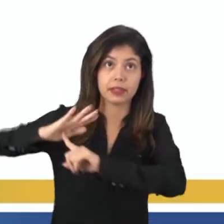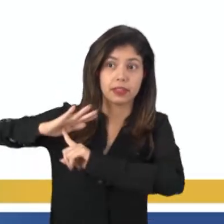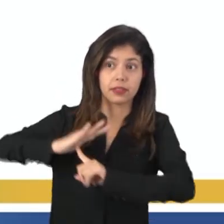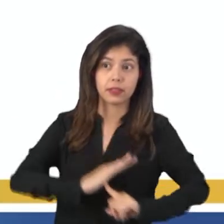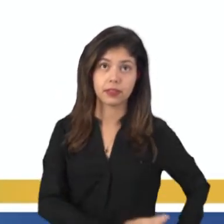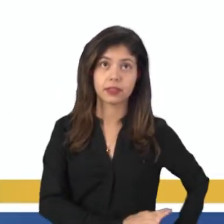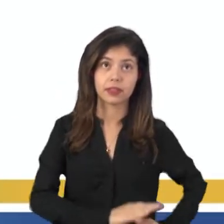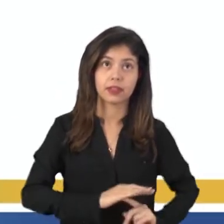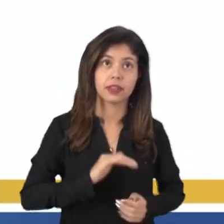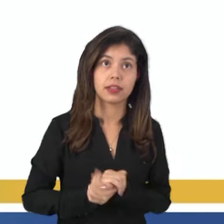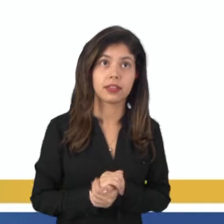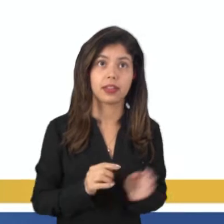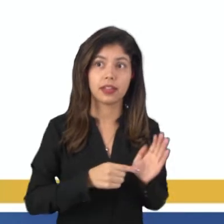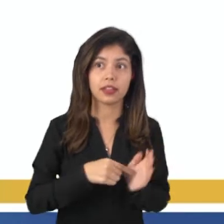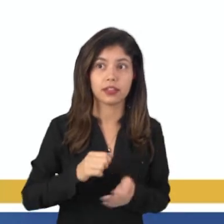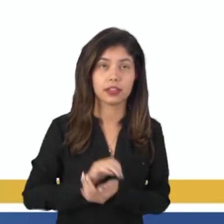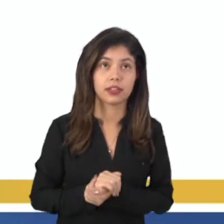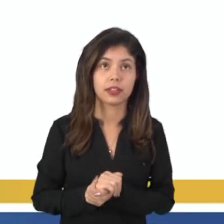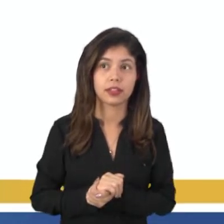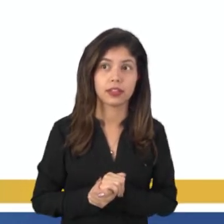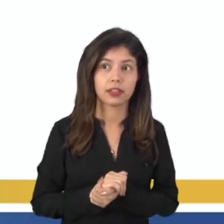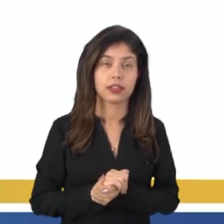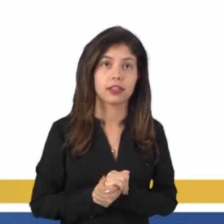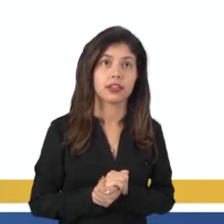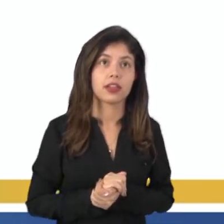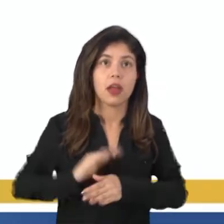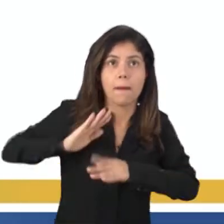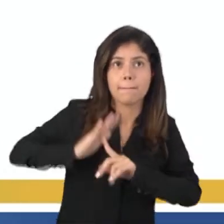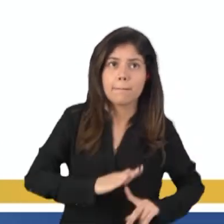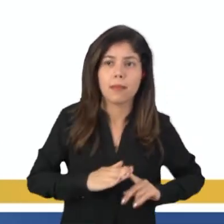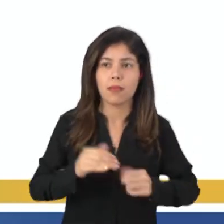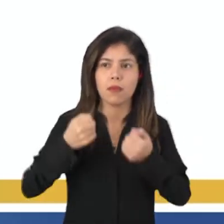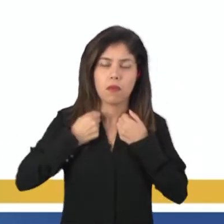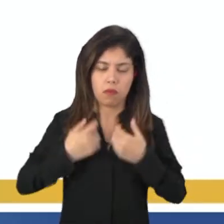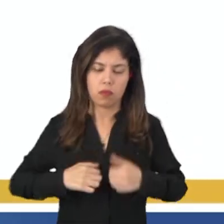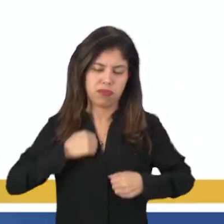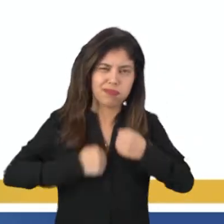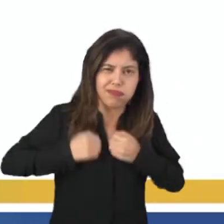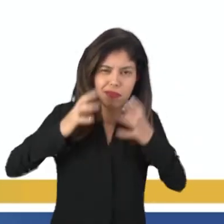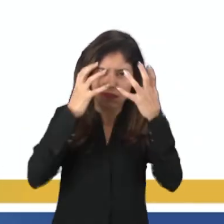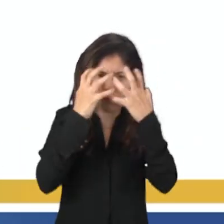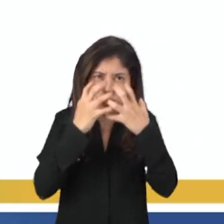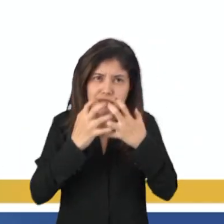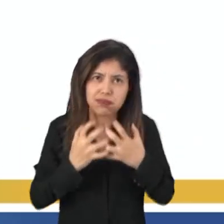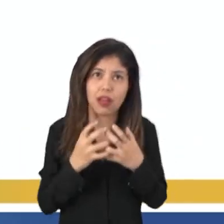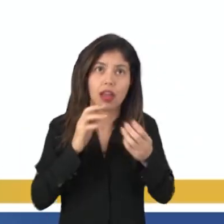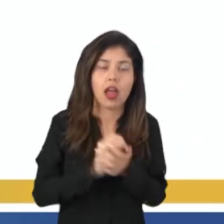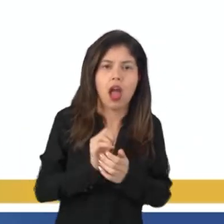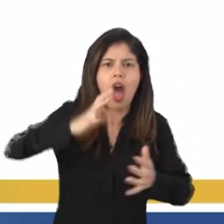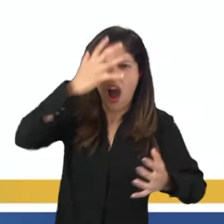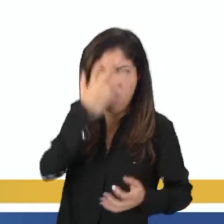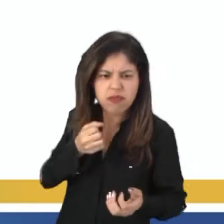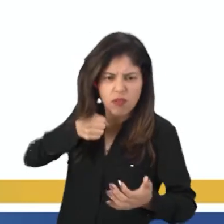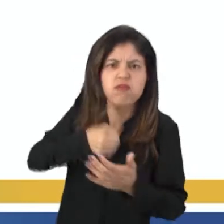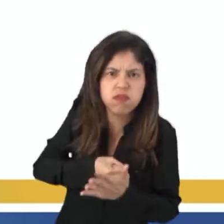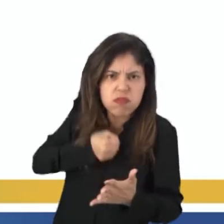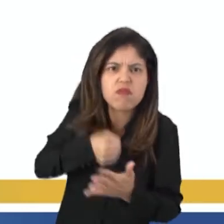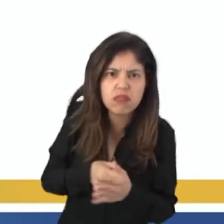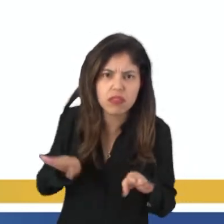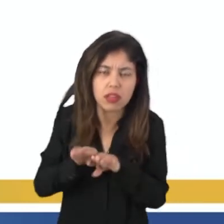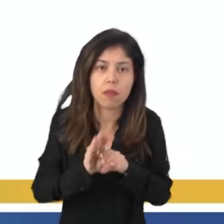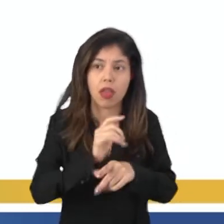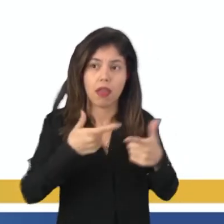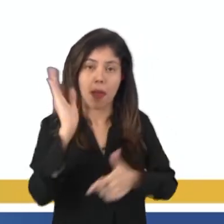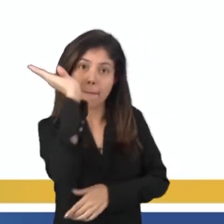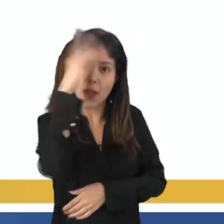depressão, ansiedade, baixa autoestima e agressividade estão entre os principais